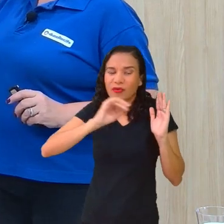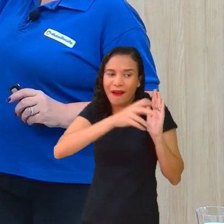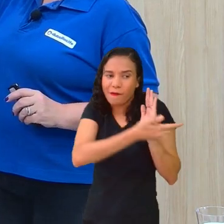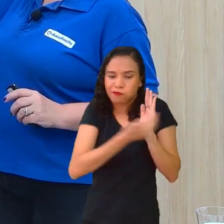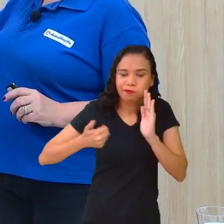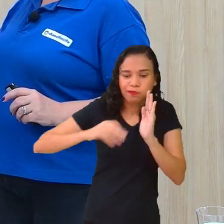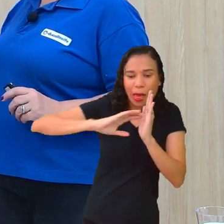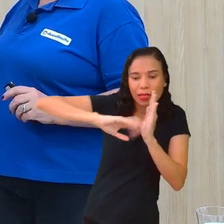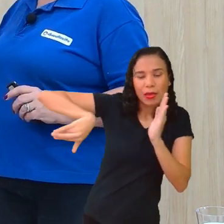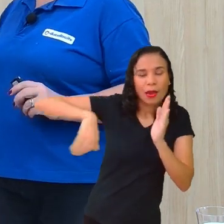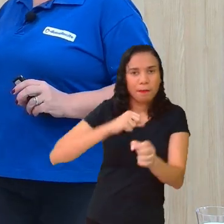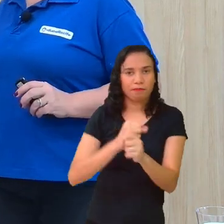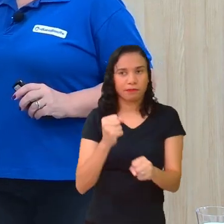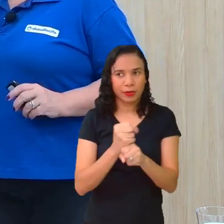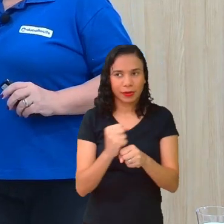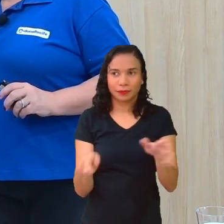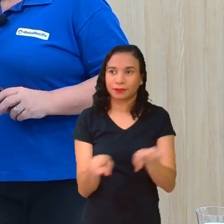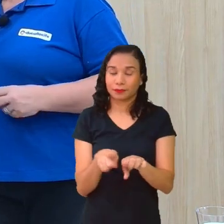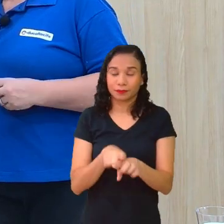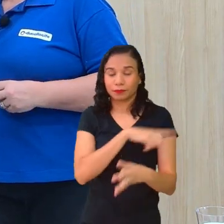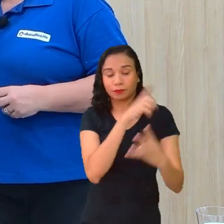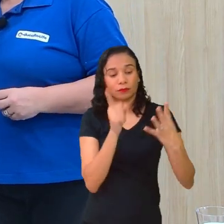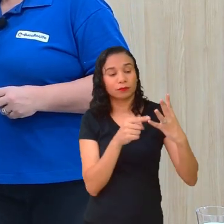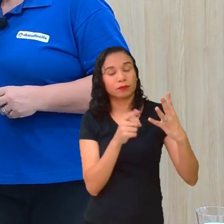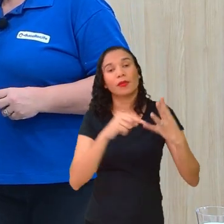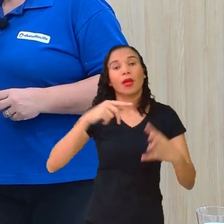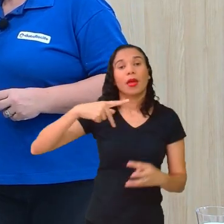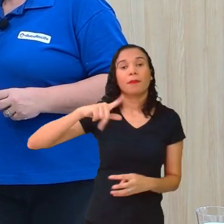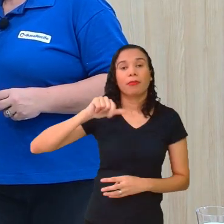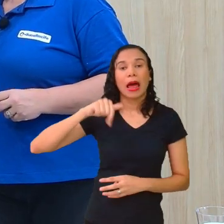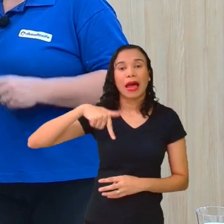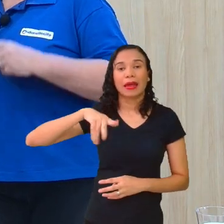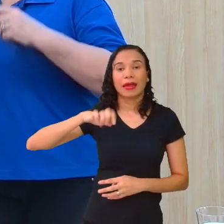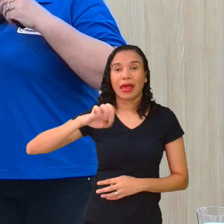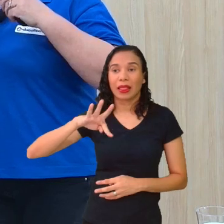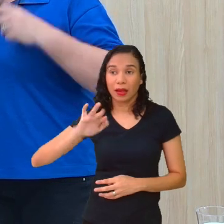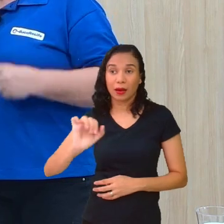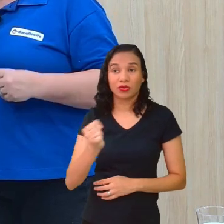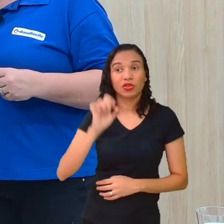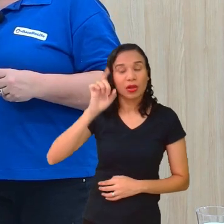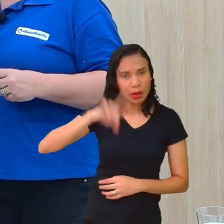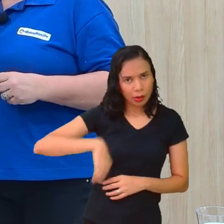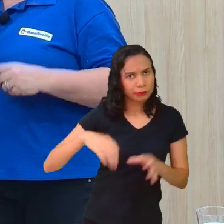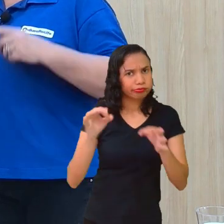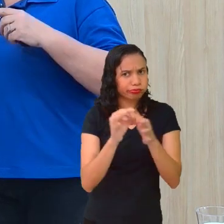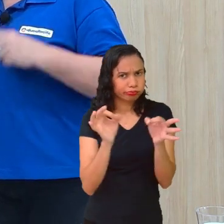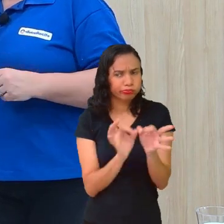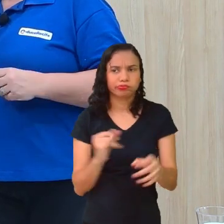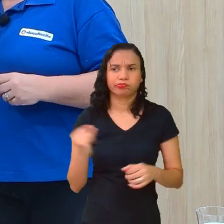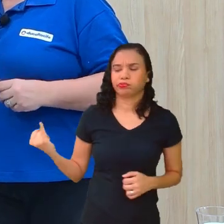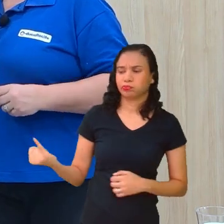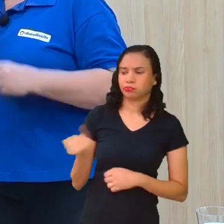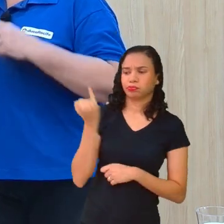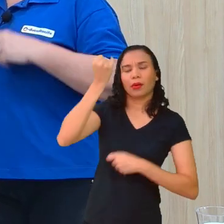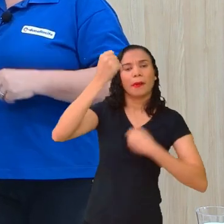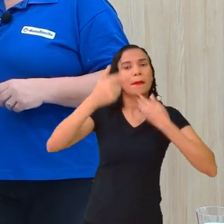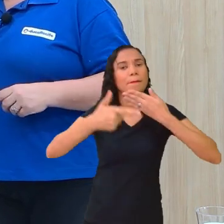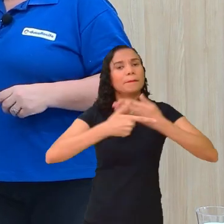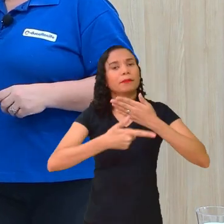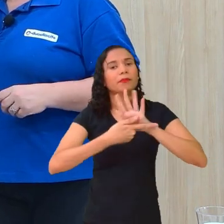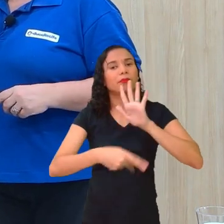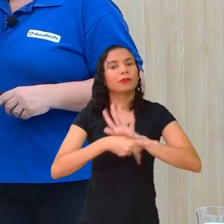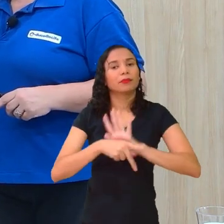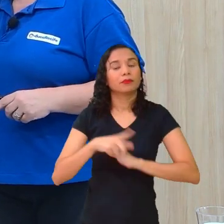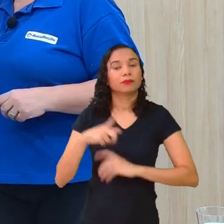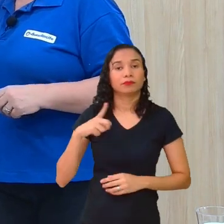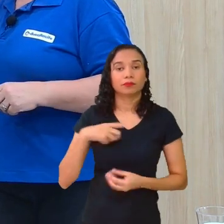ver aqui as plaquetas. As plaquetas são pedaços de célula, mas elas são muito importantes, principalmente na